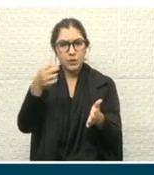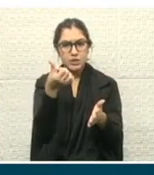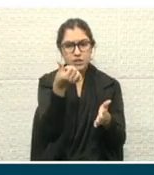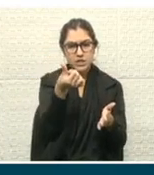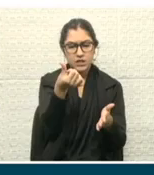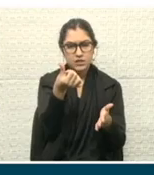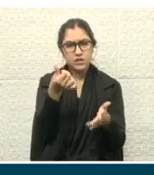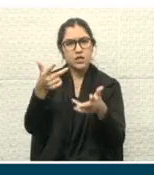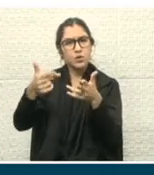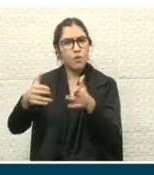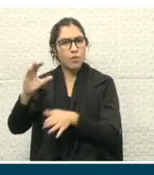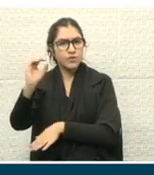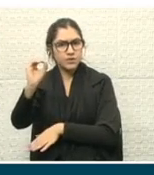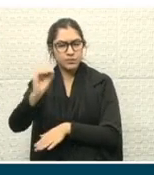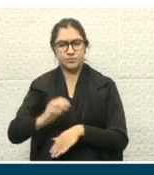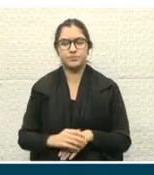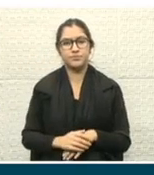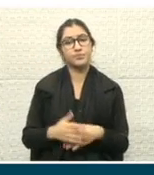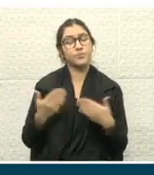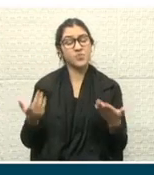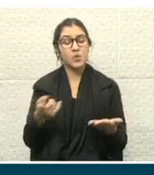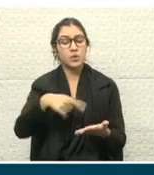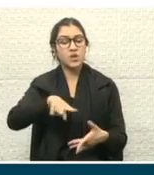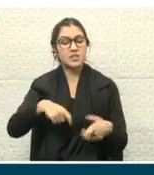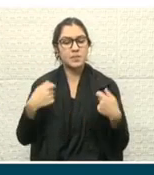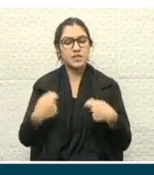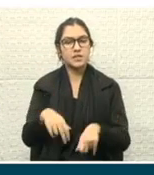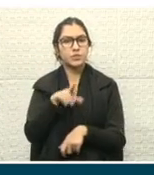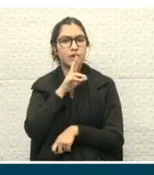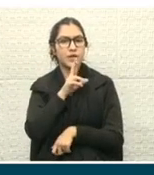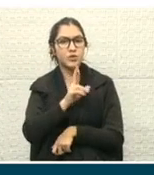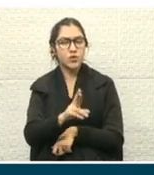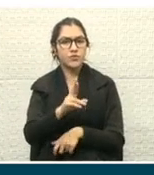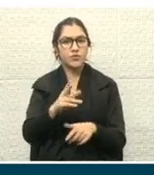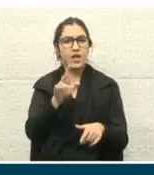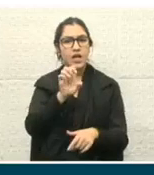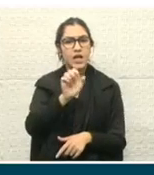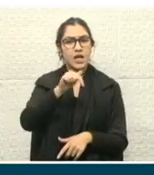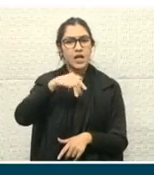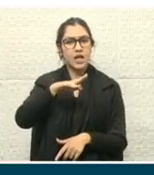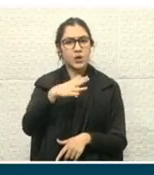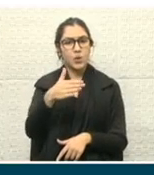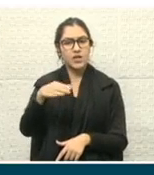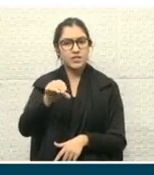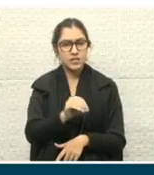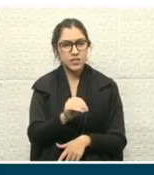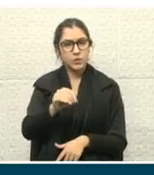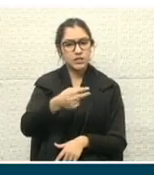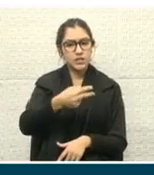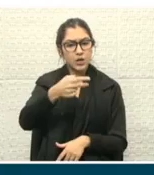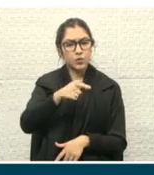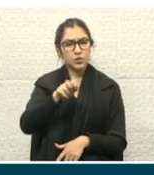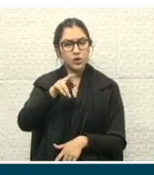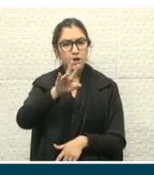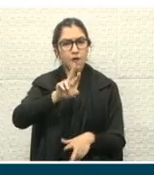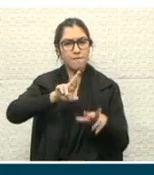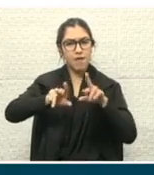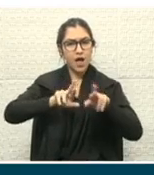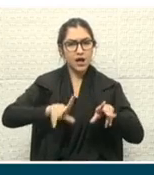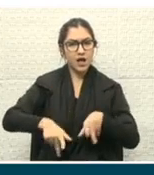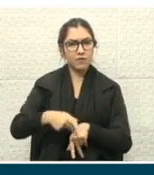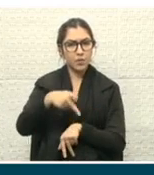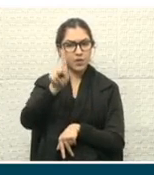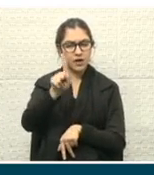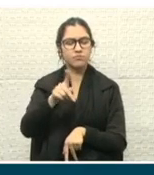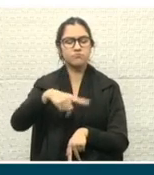6 igual a 0. Então, nós precisamos resolver uma equação de segundo grau cuja variável é k.